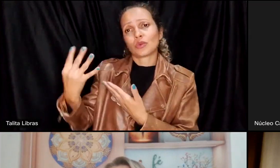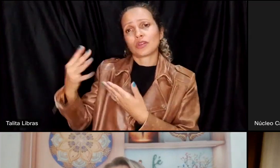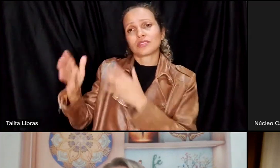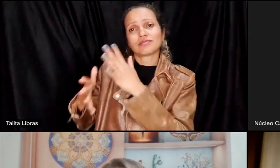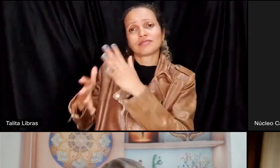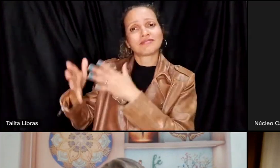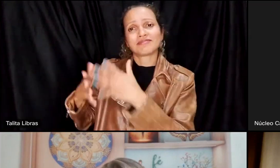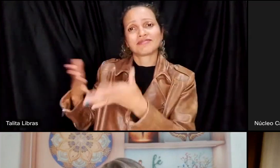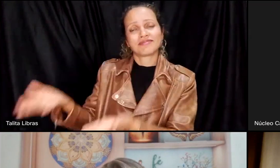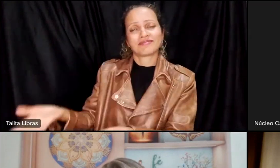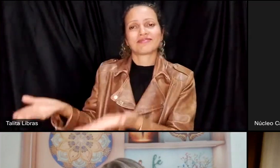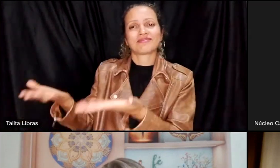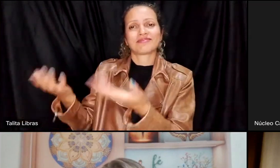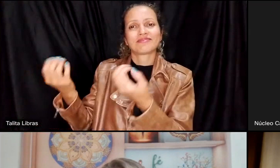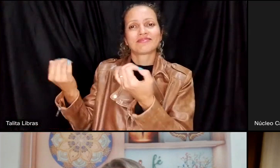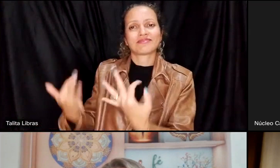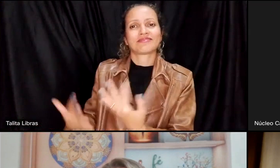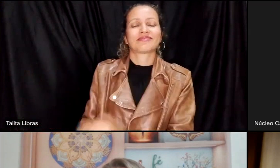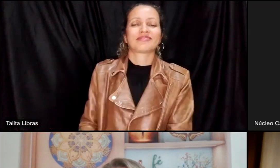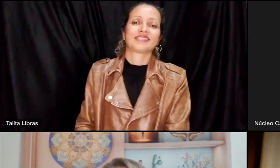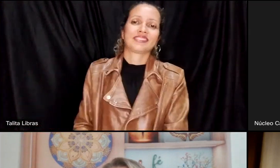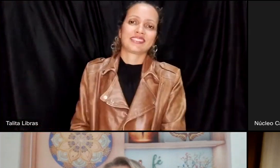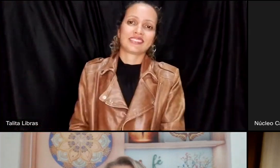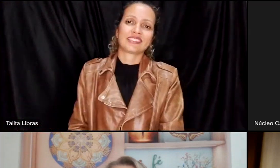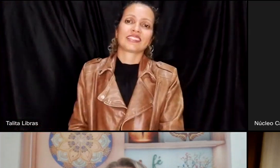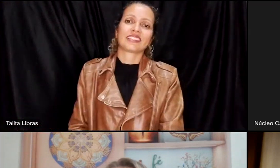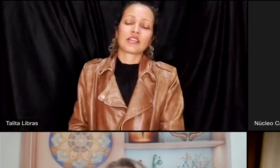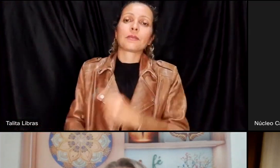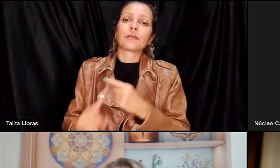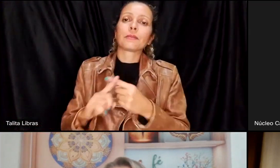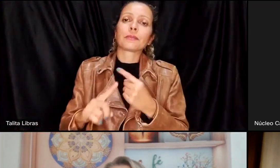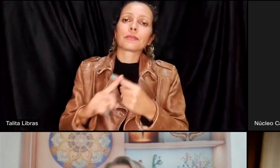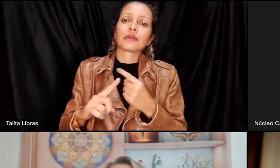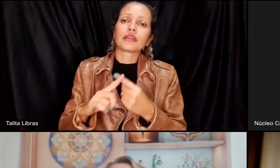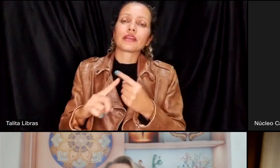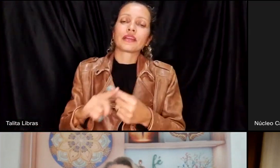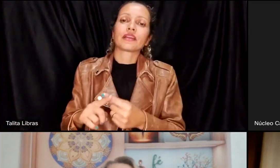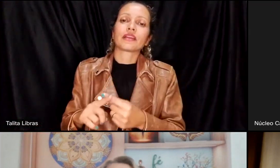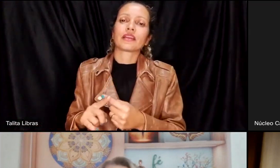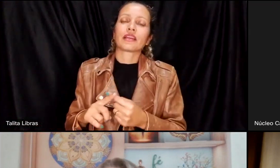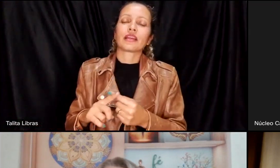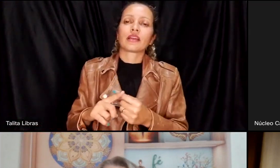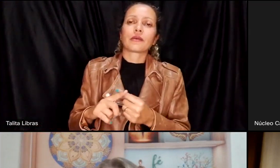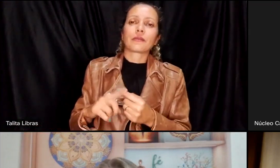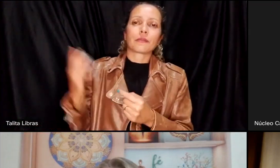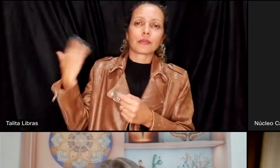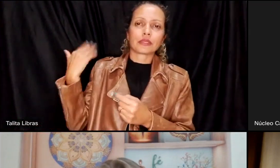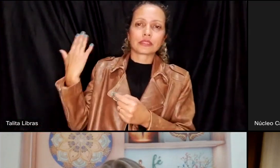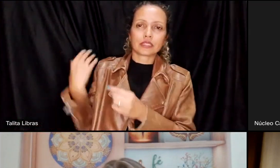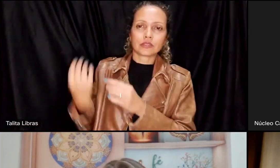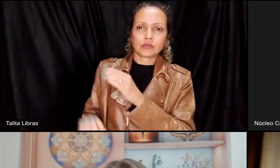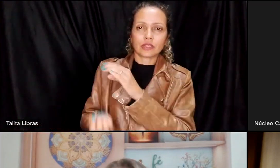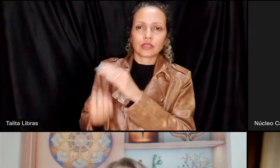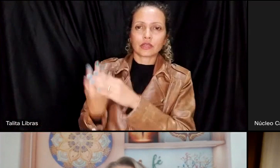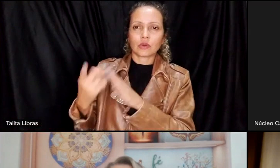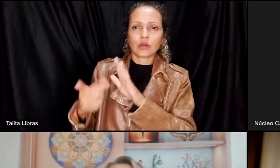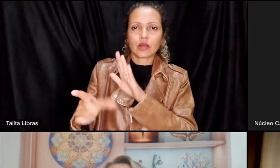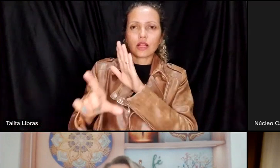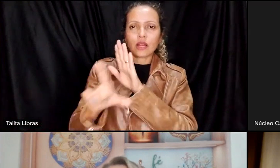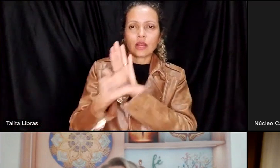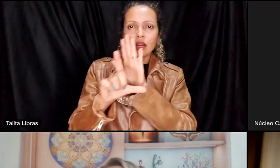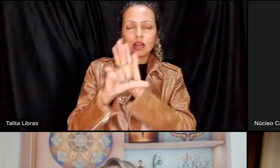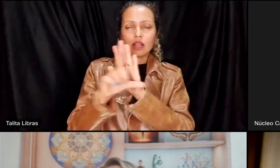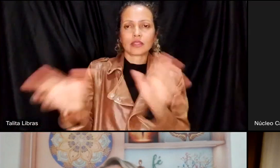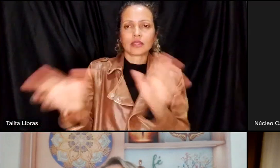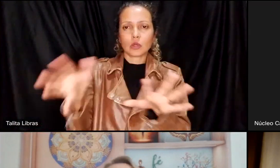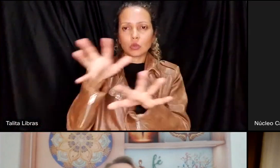veio a lei da inclusão, o que aconteceu? Existiam muitas escolas para a SUTO. Com a lei da